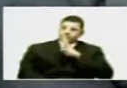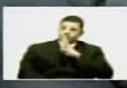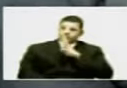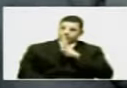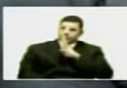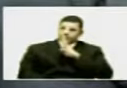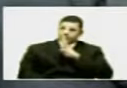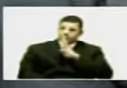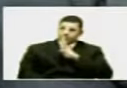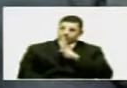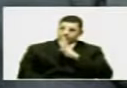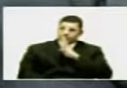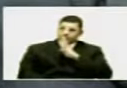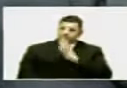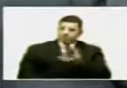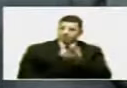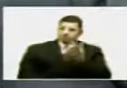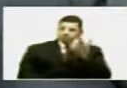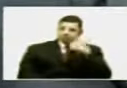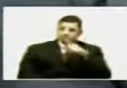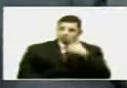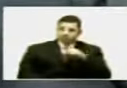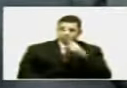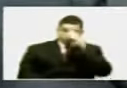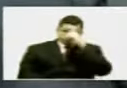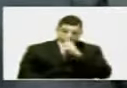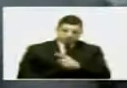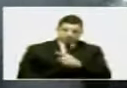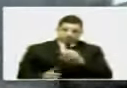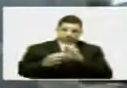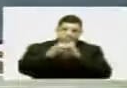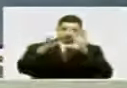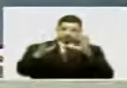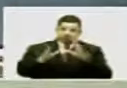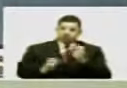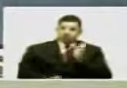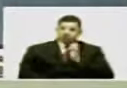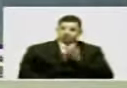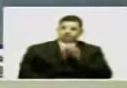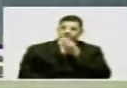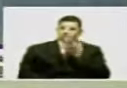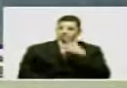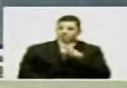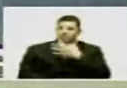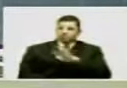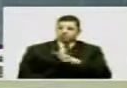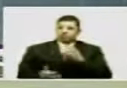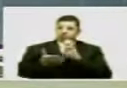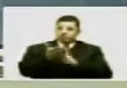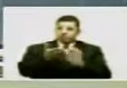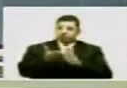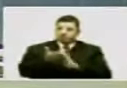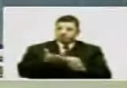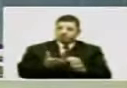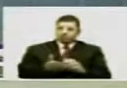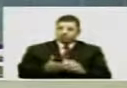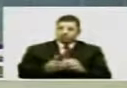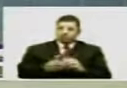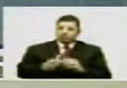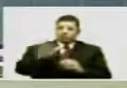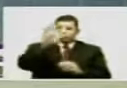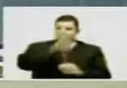reconhecer que não há autorização para a liberação do crédito, que a Secretaria do